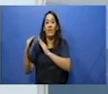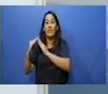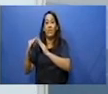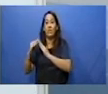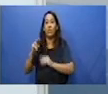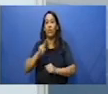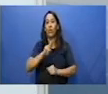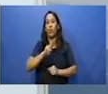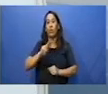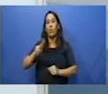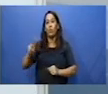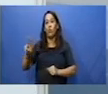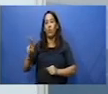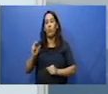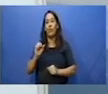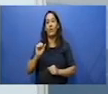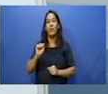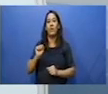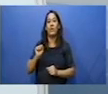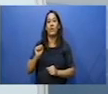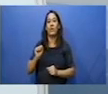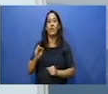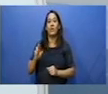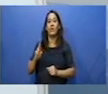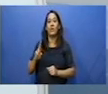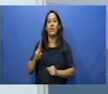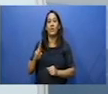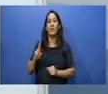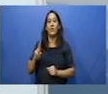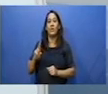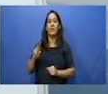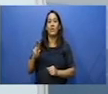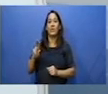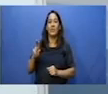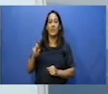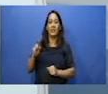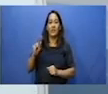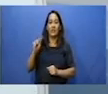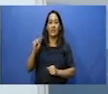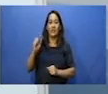Argentina. Faz esse A bem grande, que é o nome de um país.